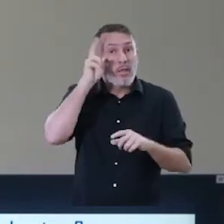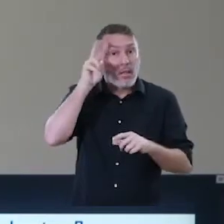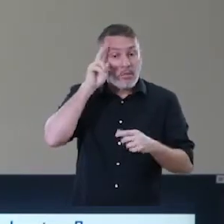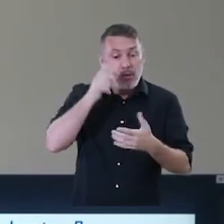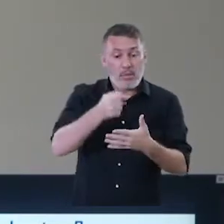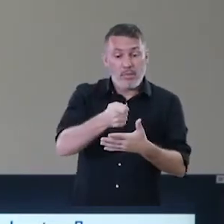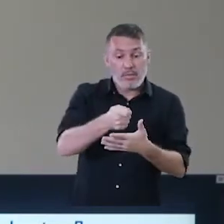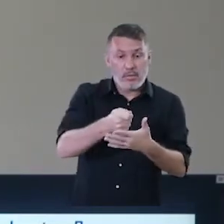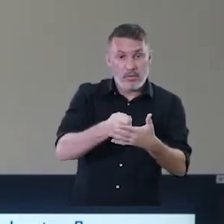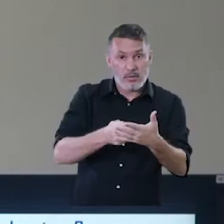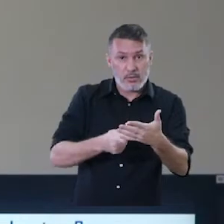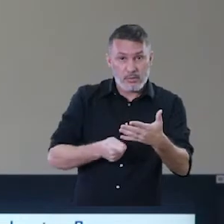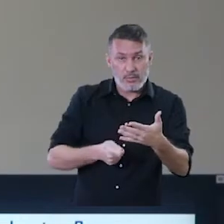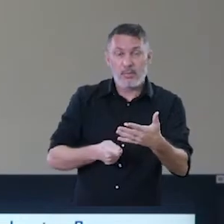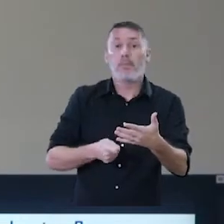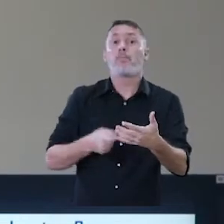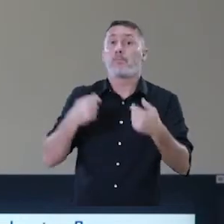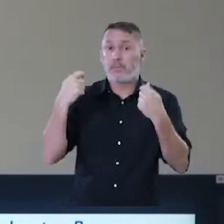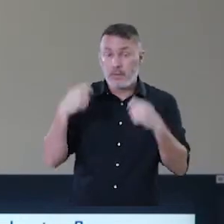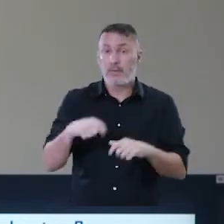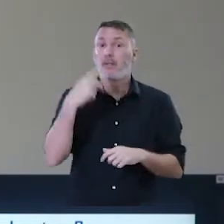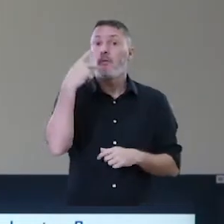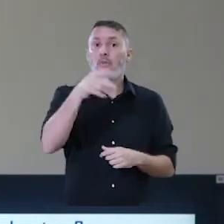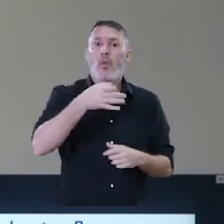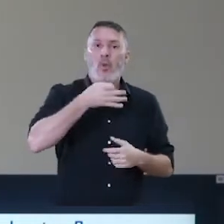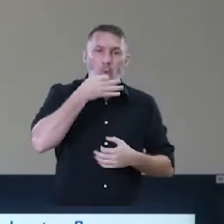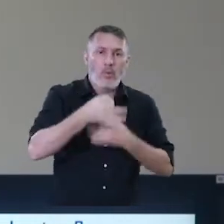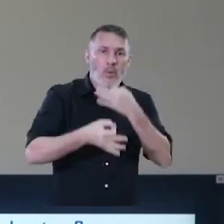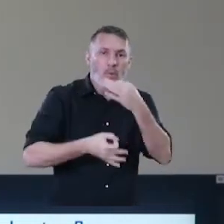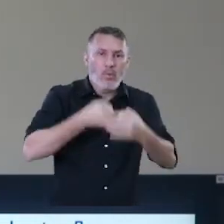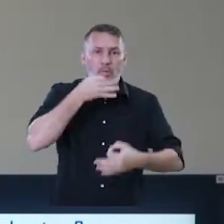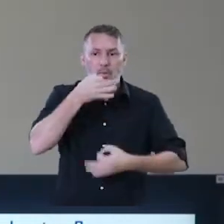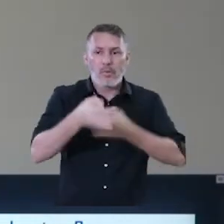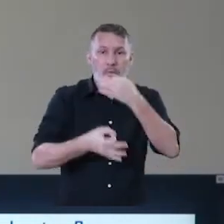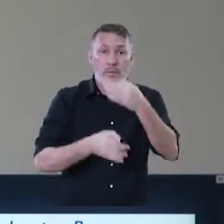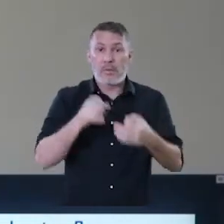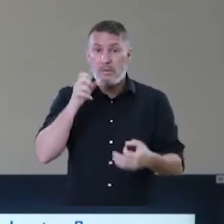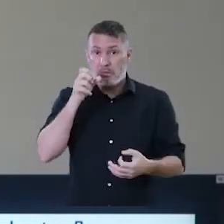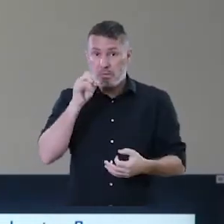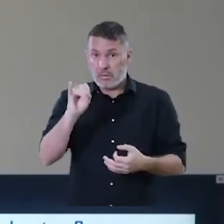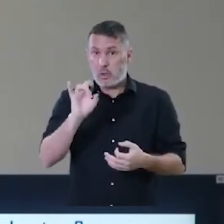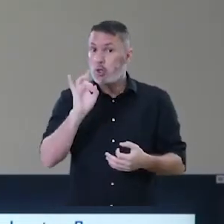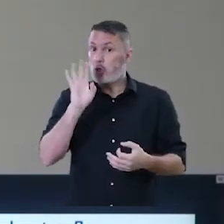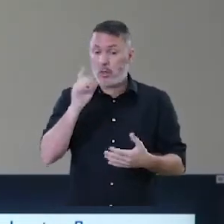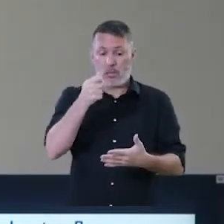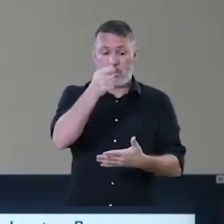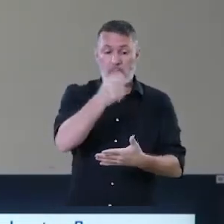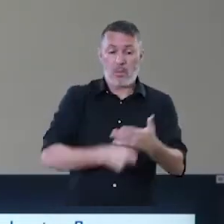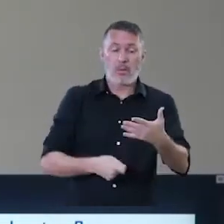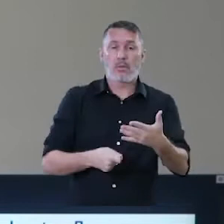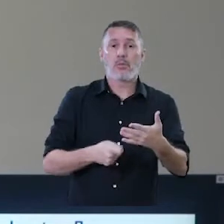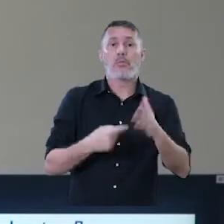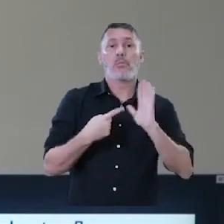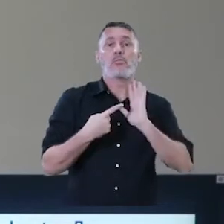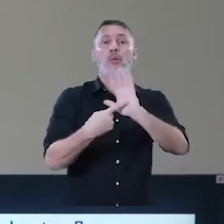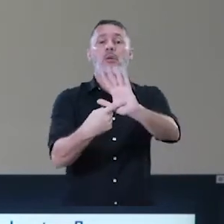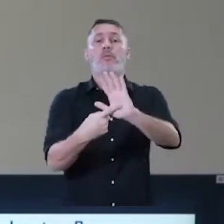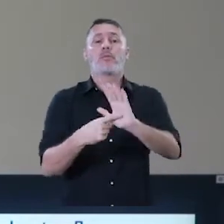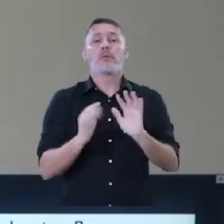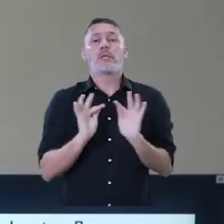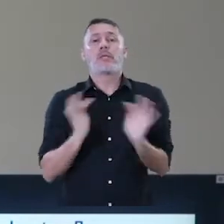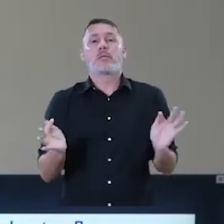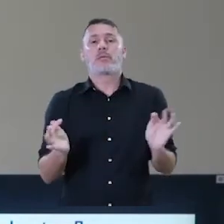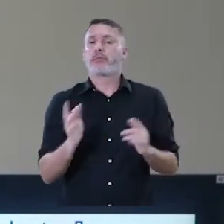texto dissertativo, mas argumentativo, porque senão o seu texto vai ser simplesmente um texto dissertativo